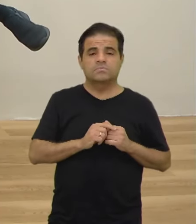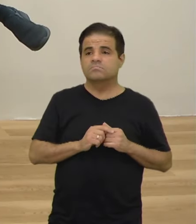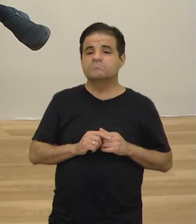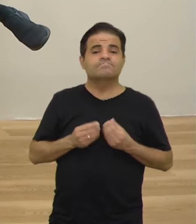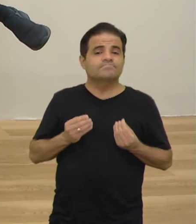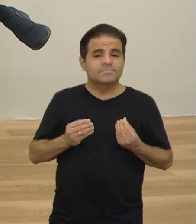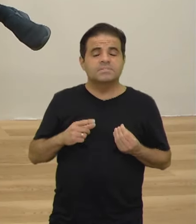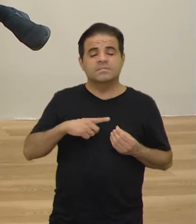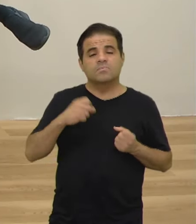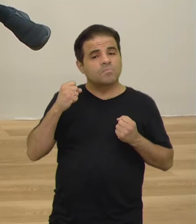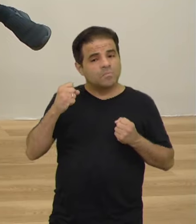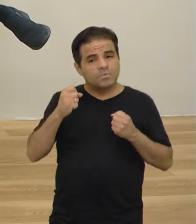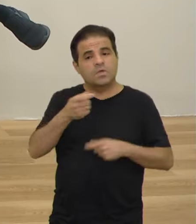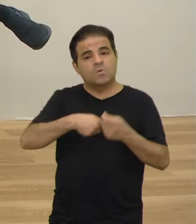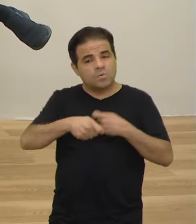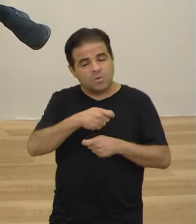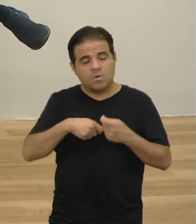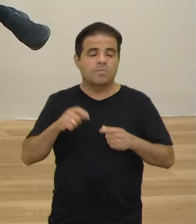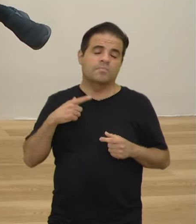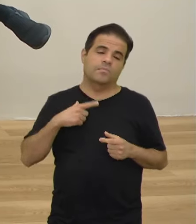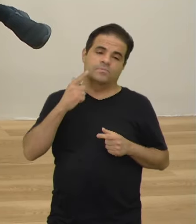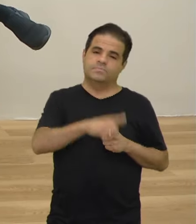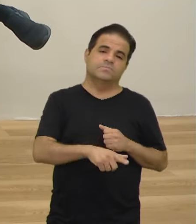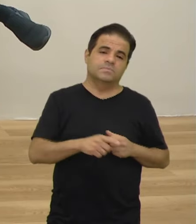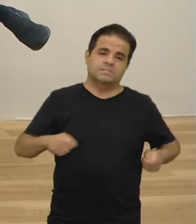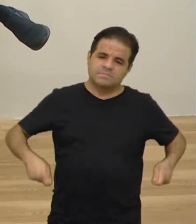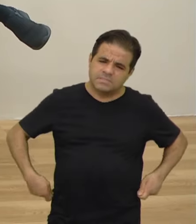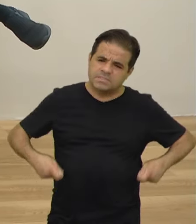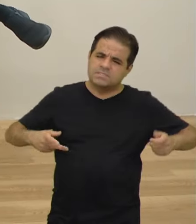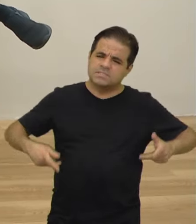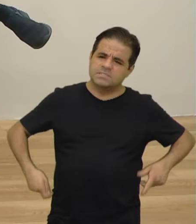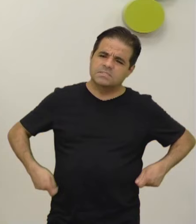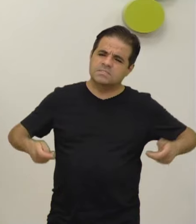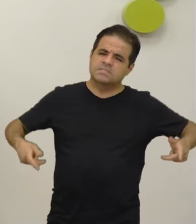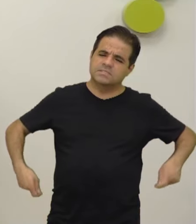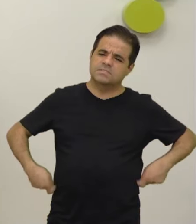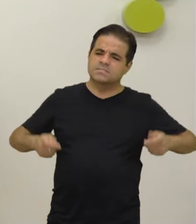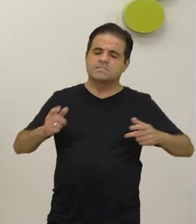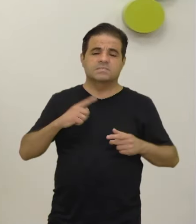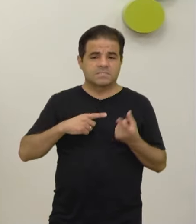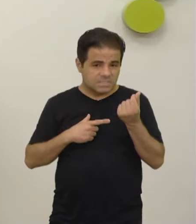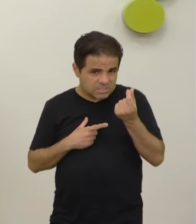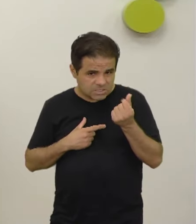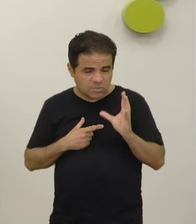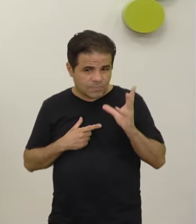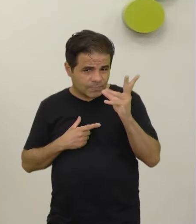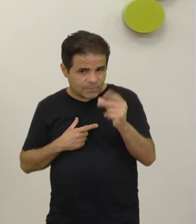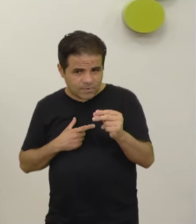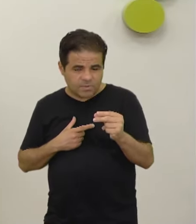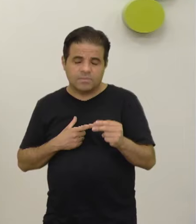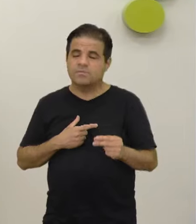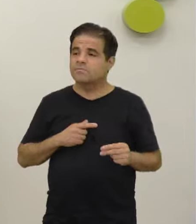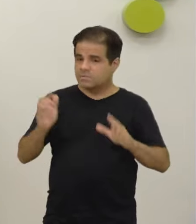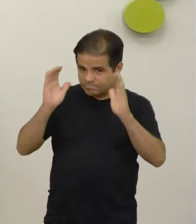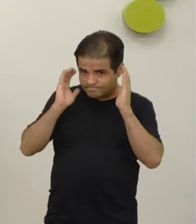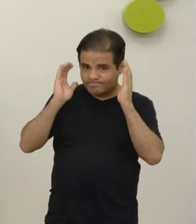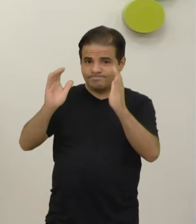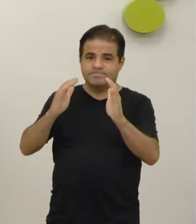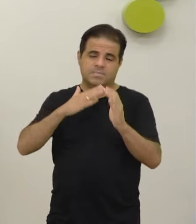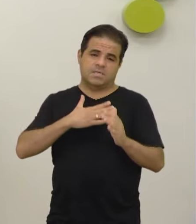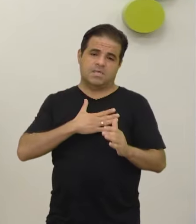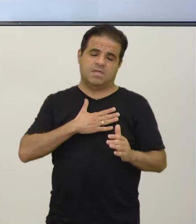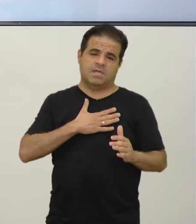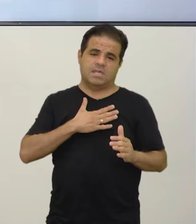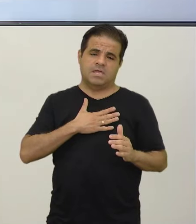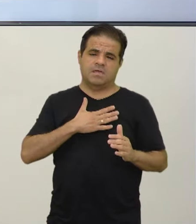justamente porque ela tem o poder econômico sobre a outra. Então você está gastando, você tem esse dinheiro todo, então você deve obediência a mim, né? Ou,